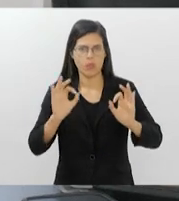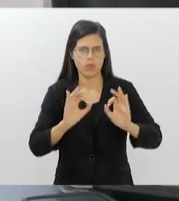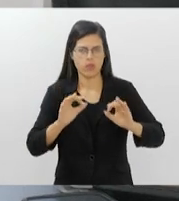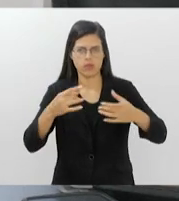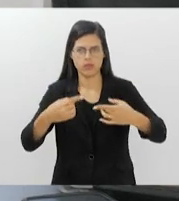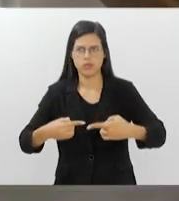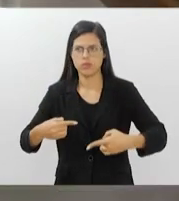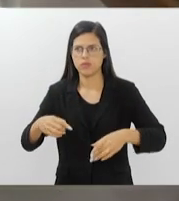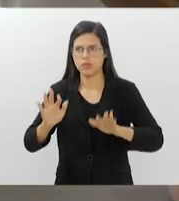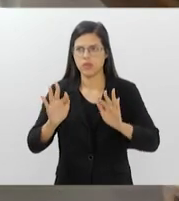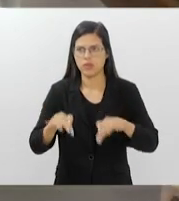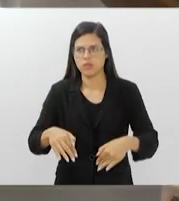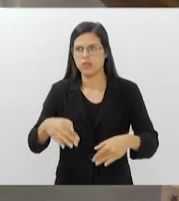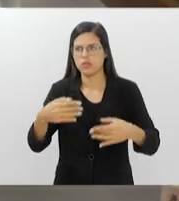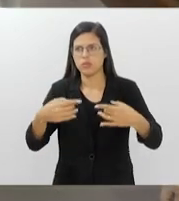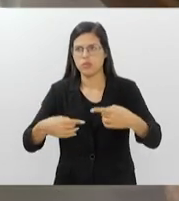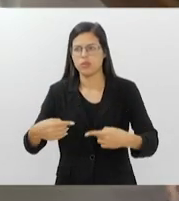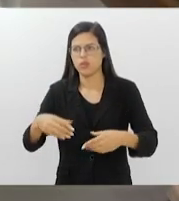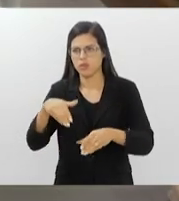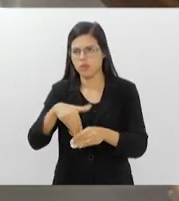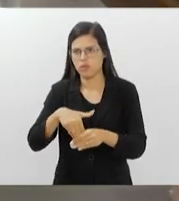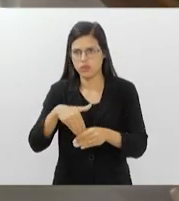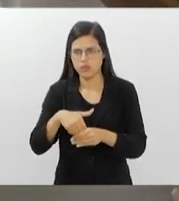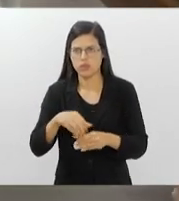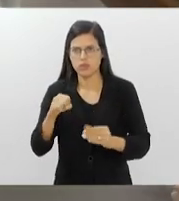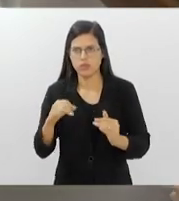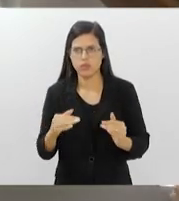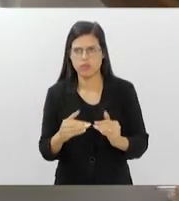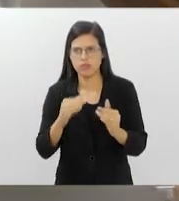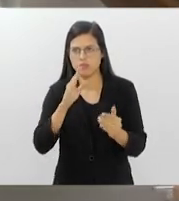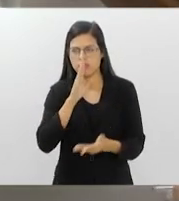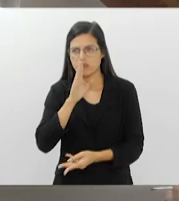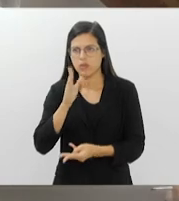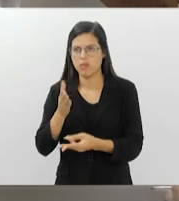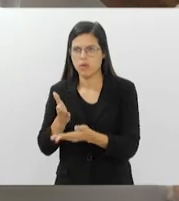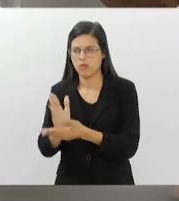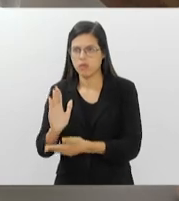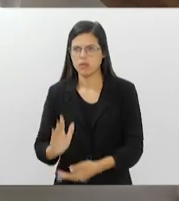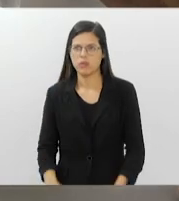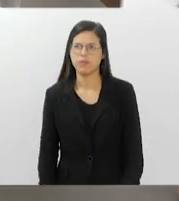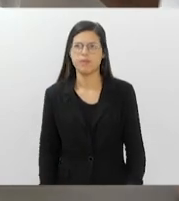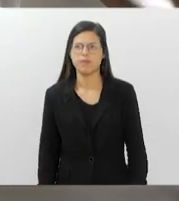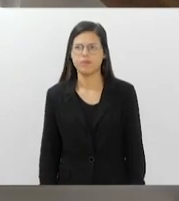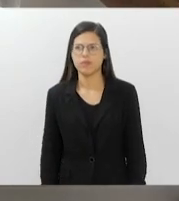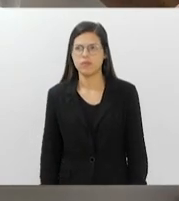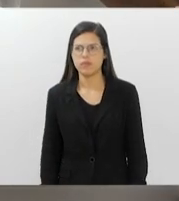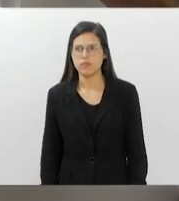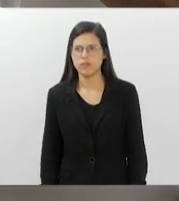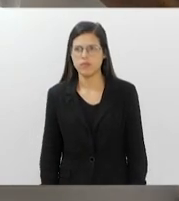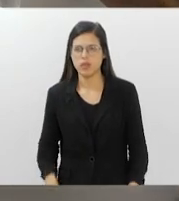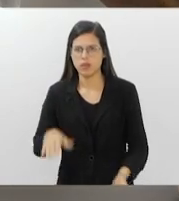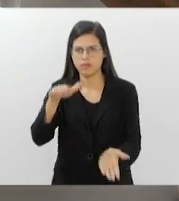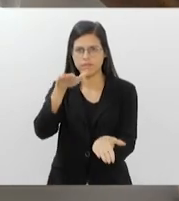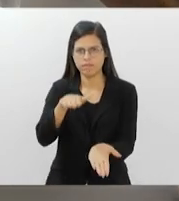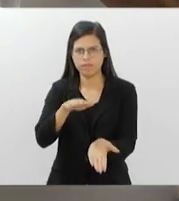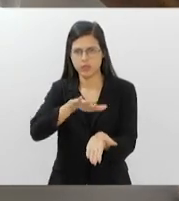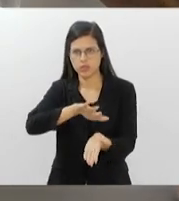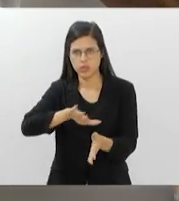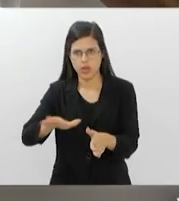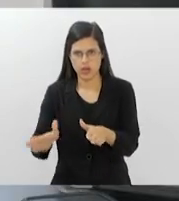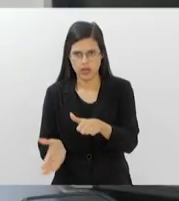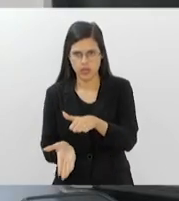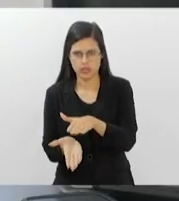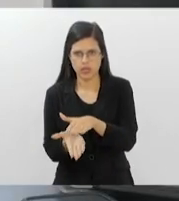Quem Queira discutir encerrada a discussão em votação senhores que aprovam permaneçam Como estão aprovado bloco de anexações